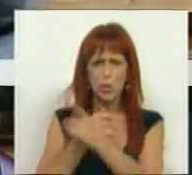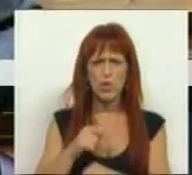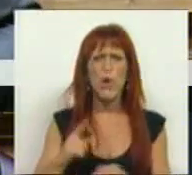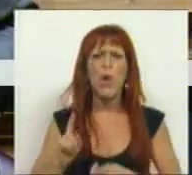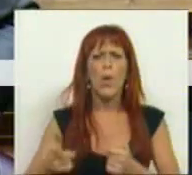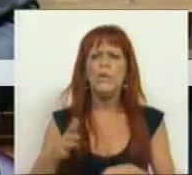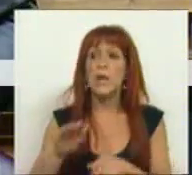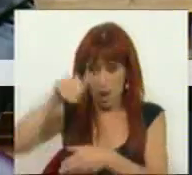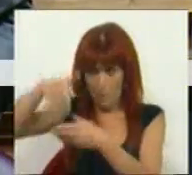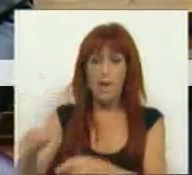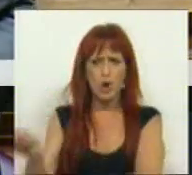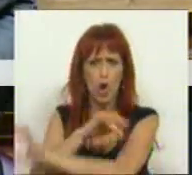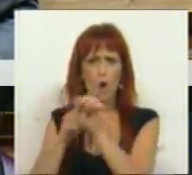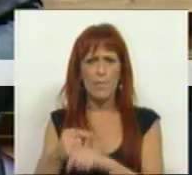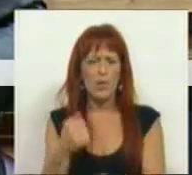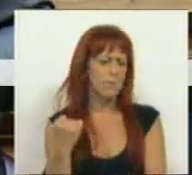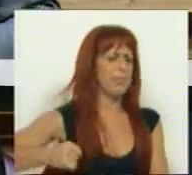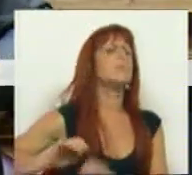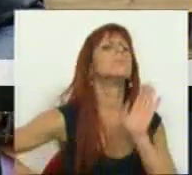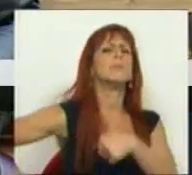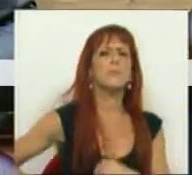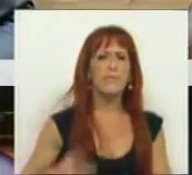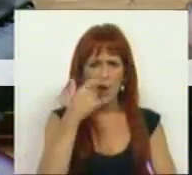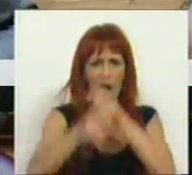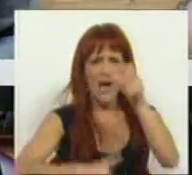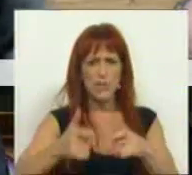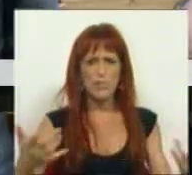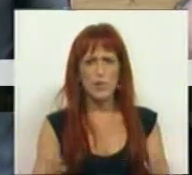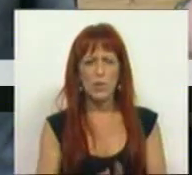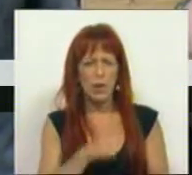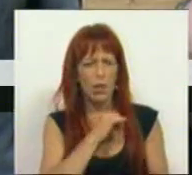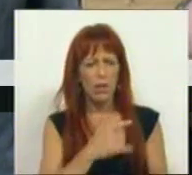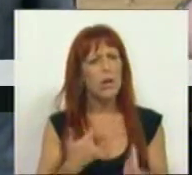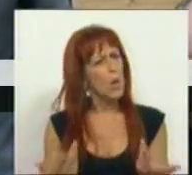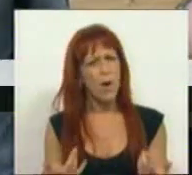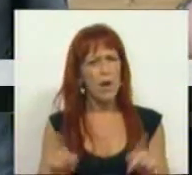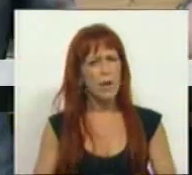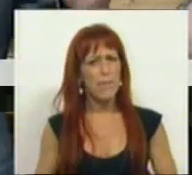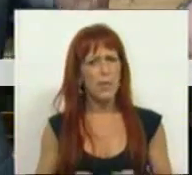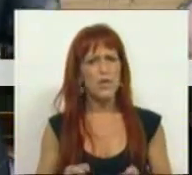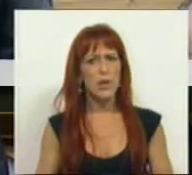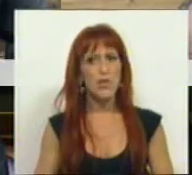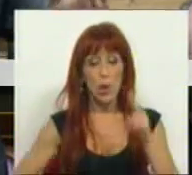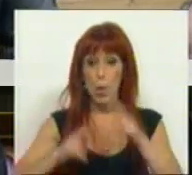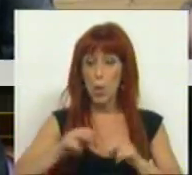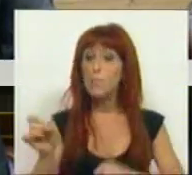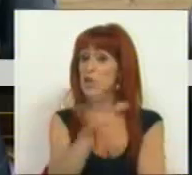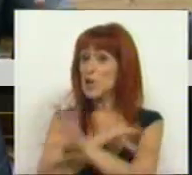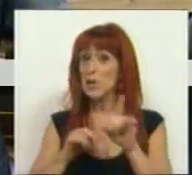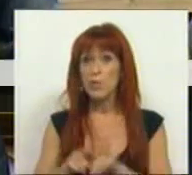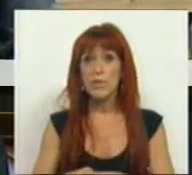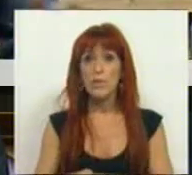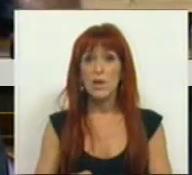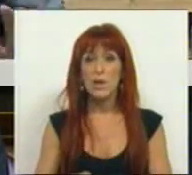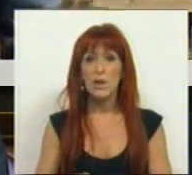no fundo fez parte da Europa que virou as costas aos povos e não faz parte agora também de uma construção europeia